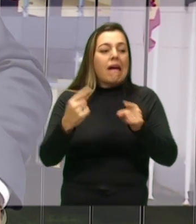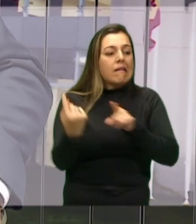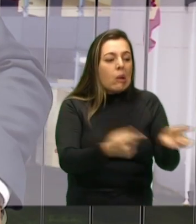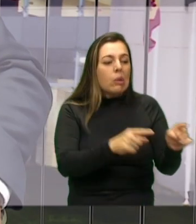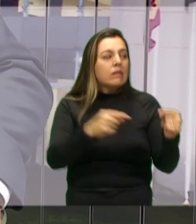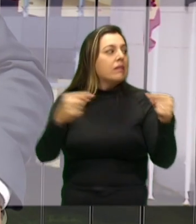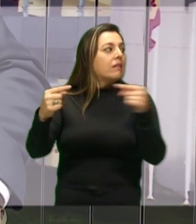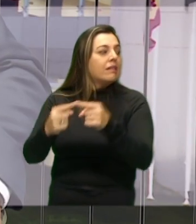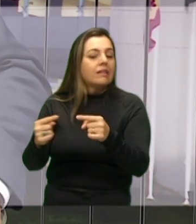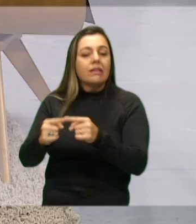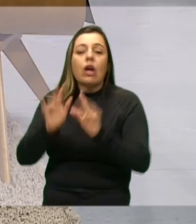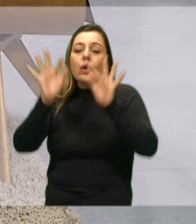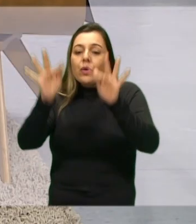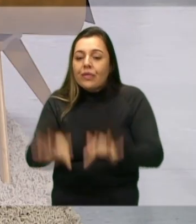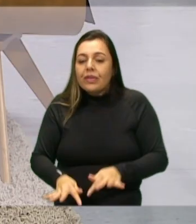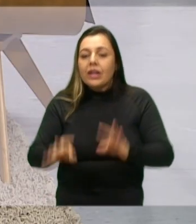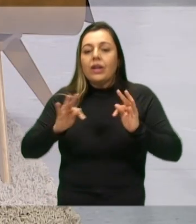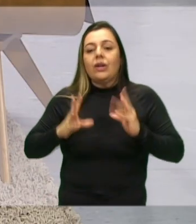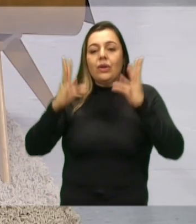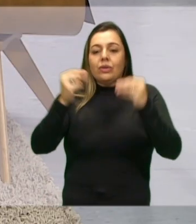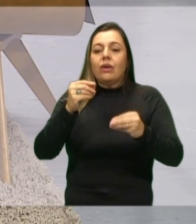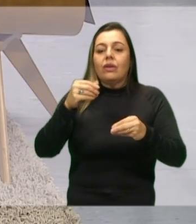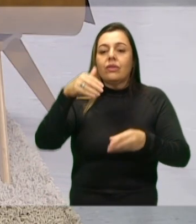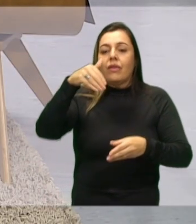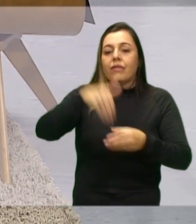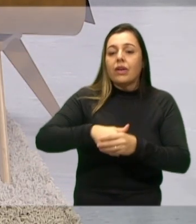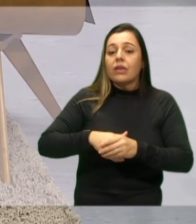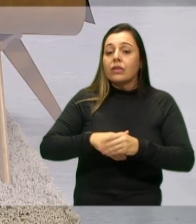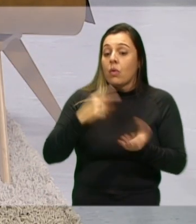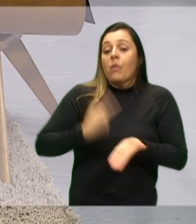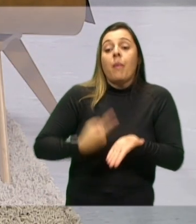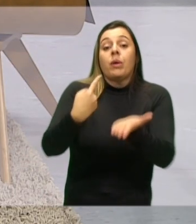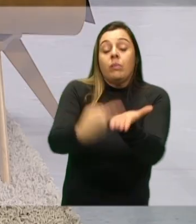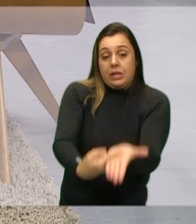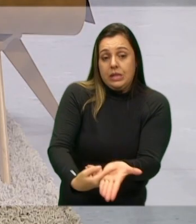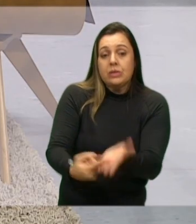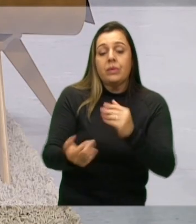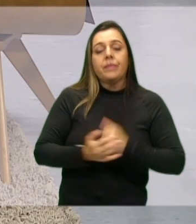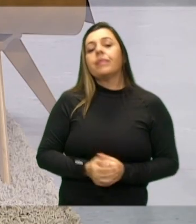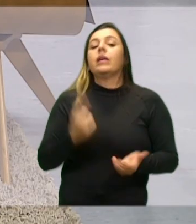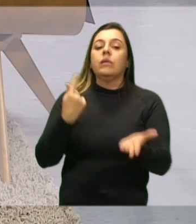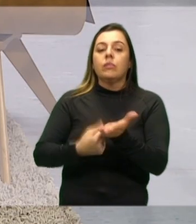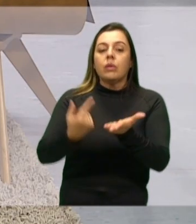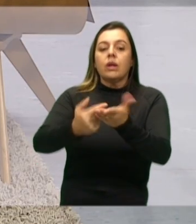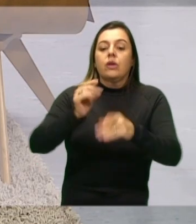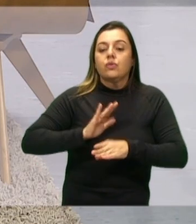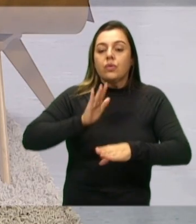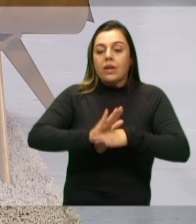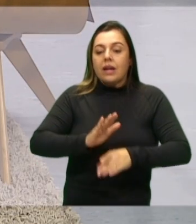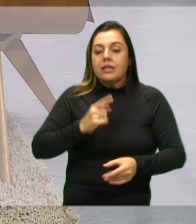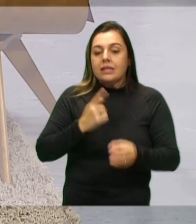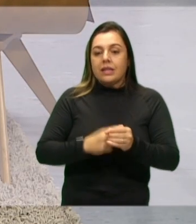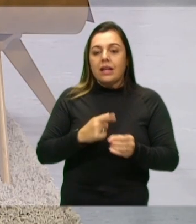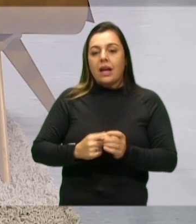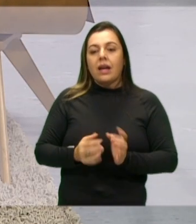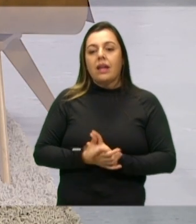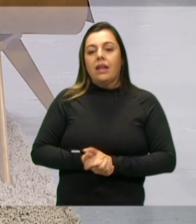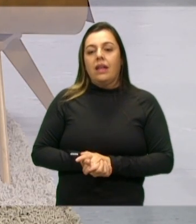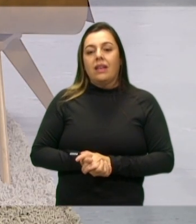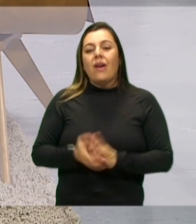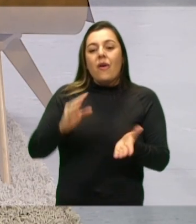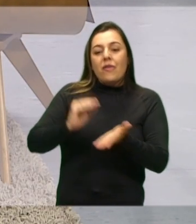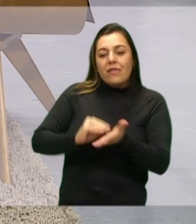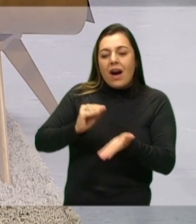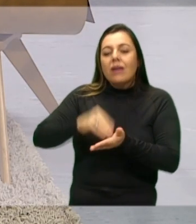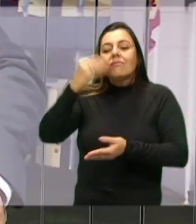esse é a favor. E no final, todos que foram eleitos com um compromisso de contribuir com a cidade. Então, eu acho que ainda essa